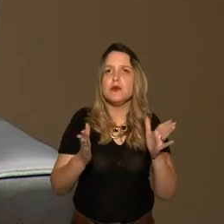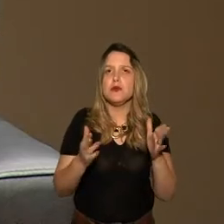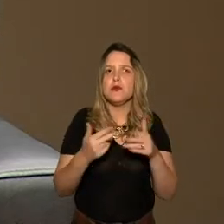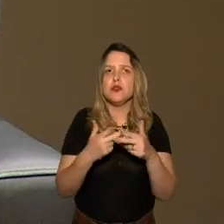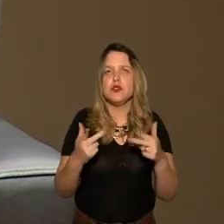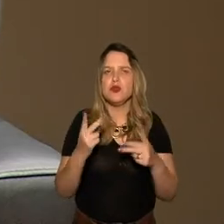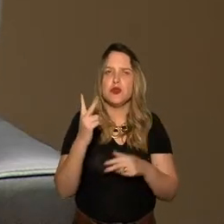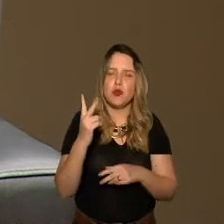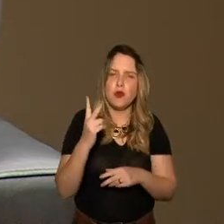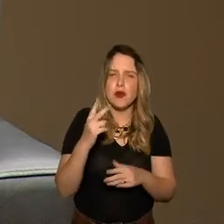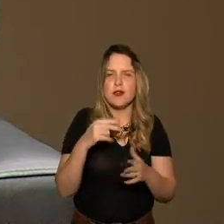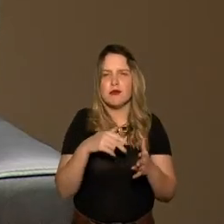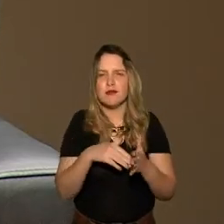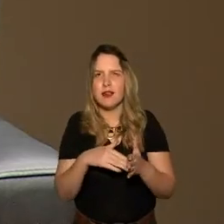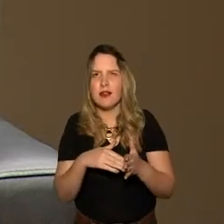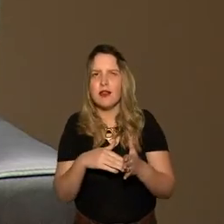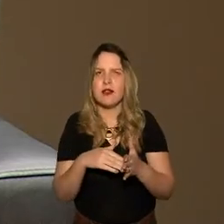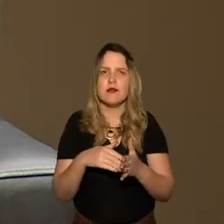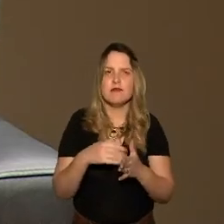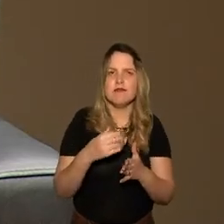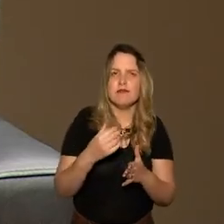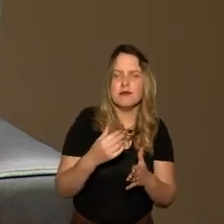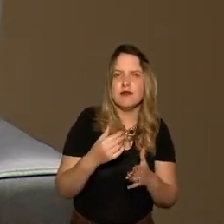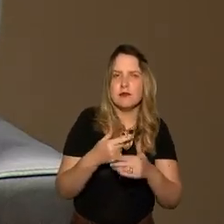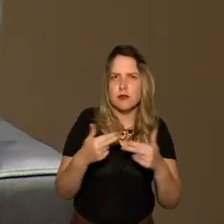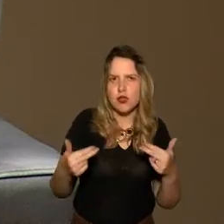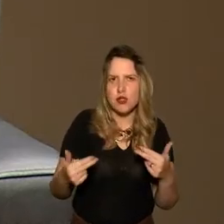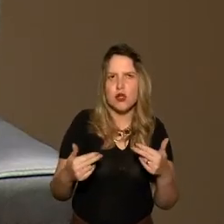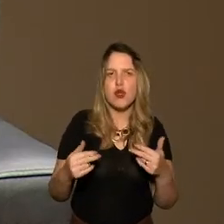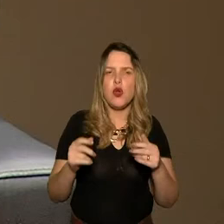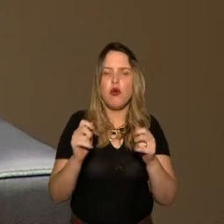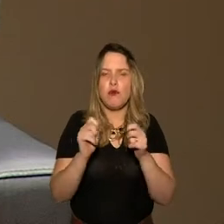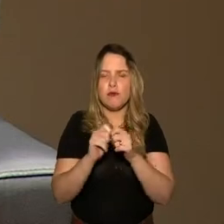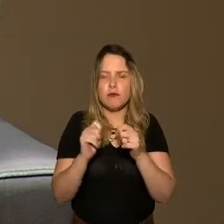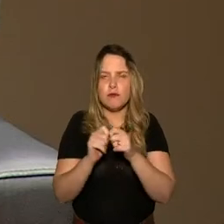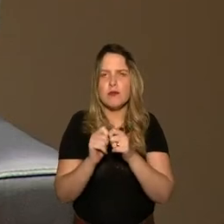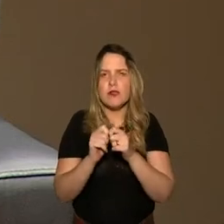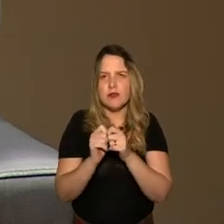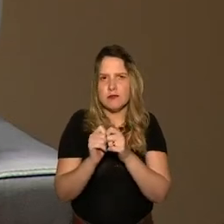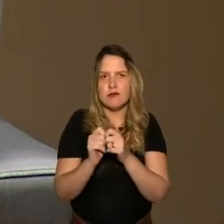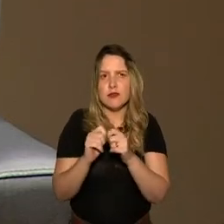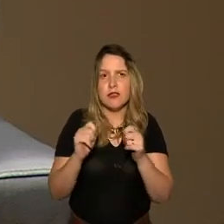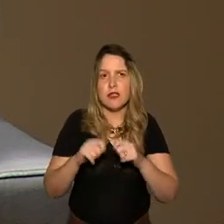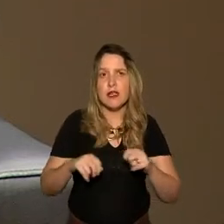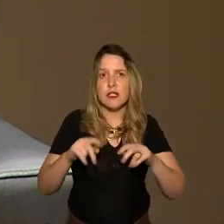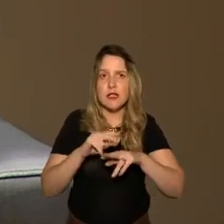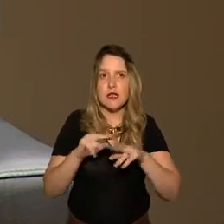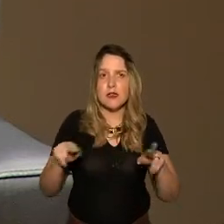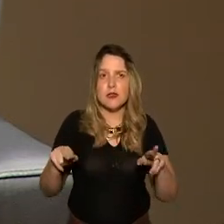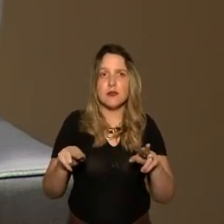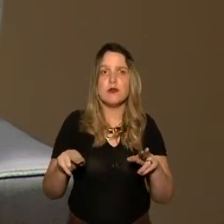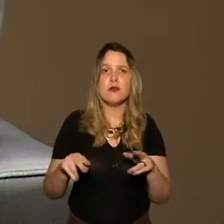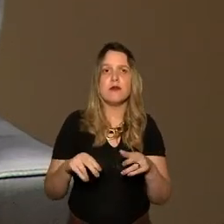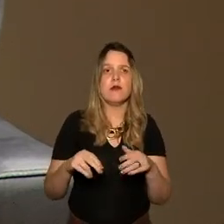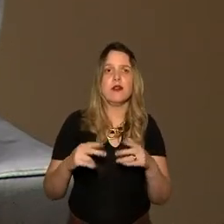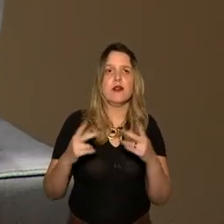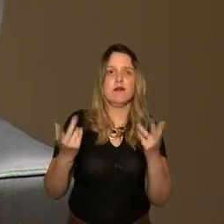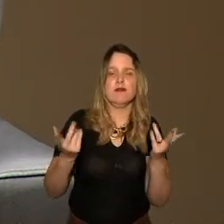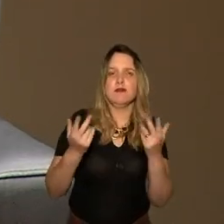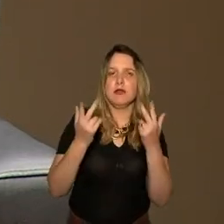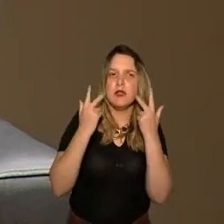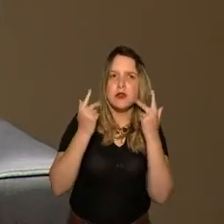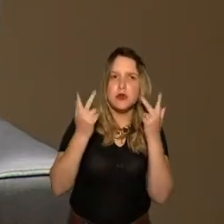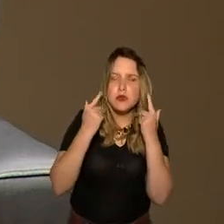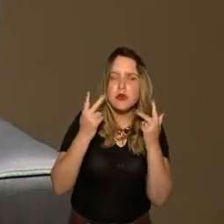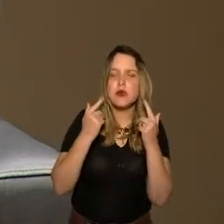ou três anos entendeu para ser Concebida com participação de várias unidades do SESC nacional com